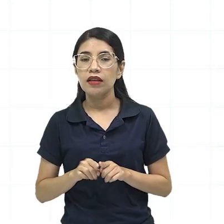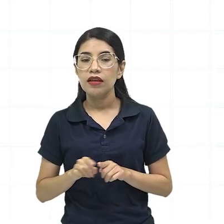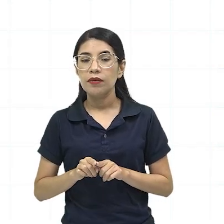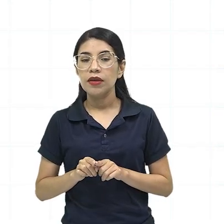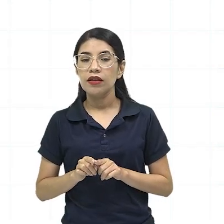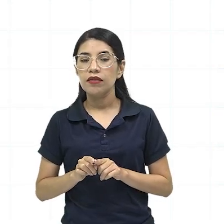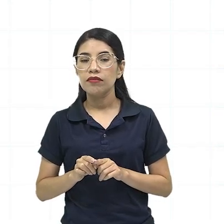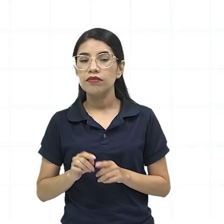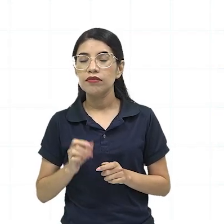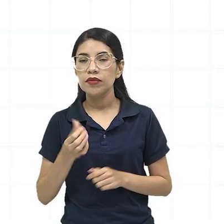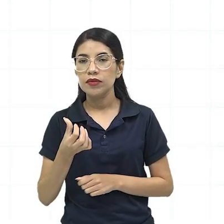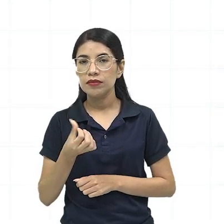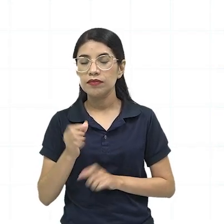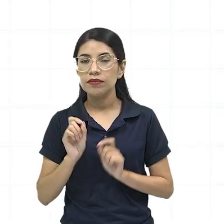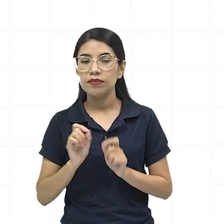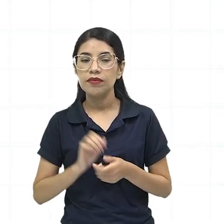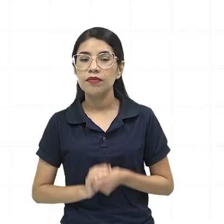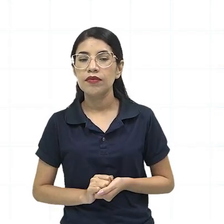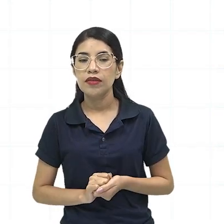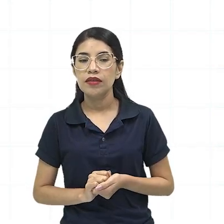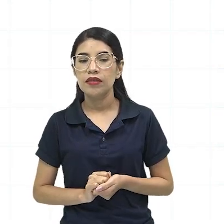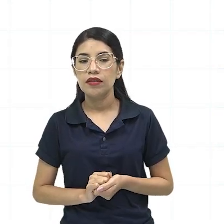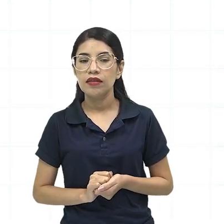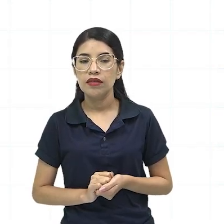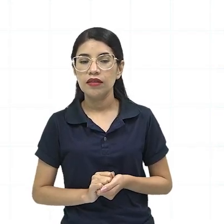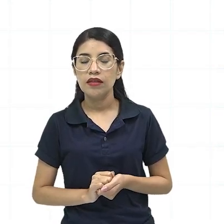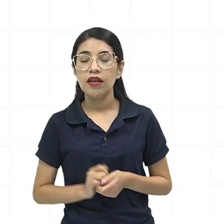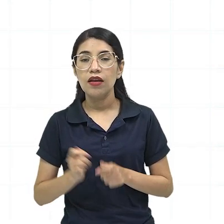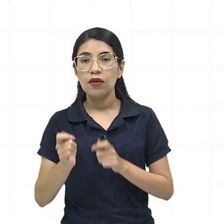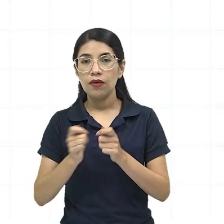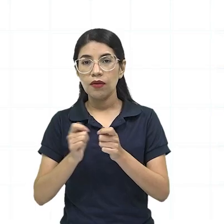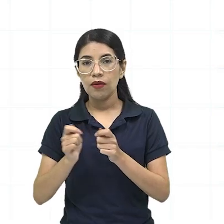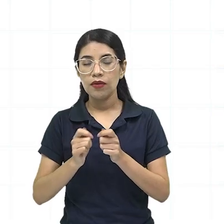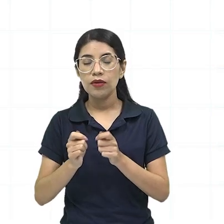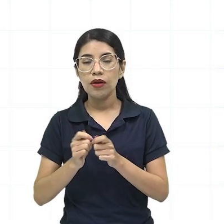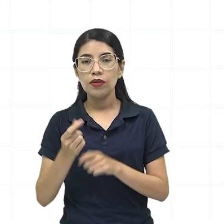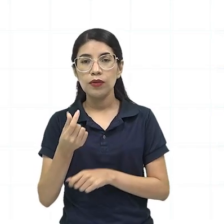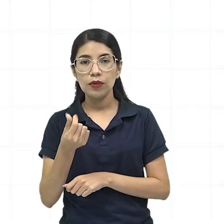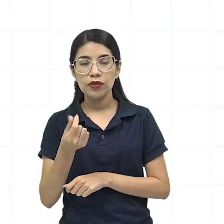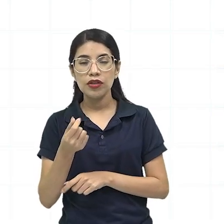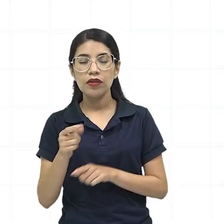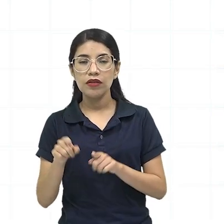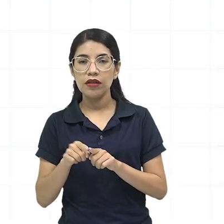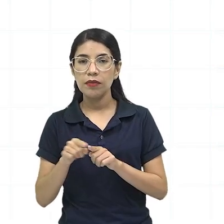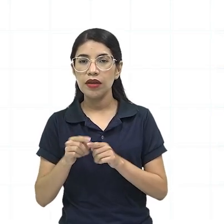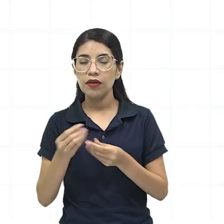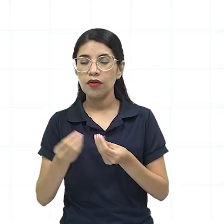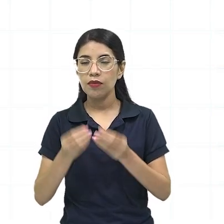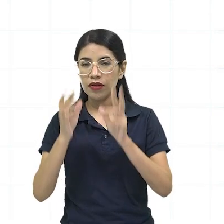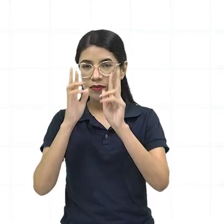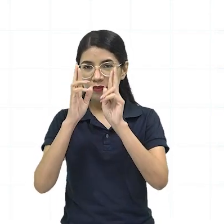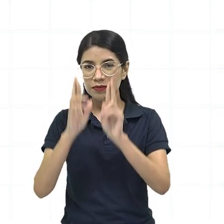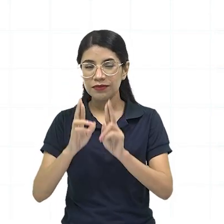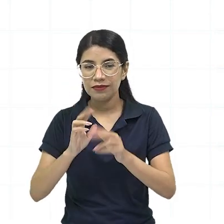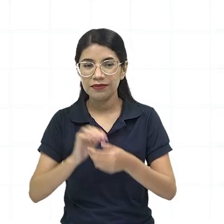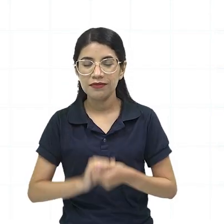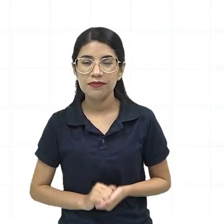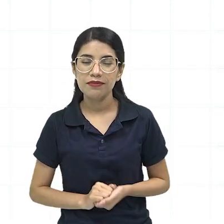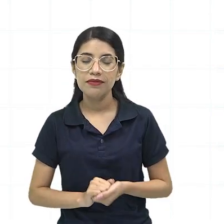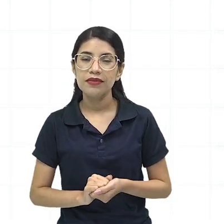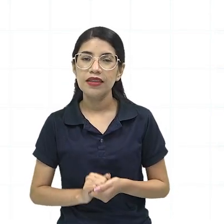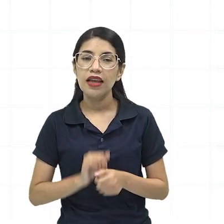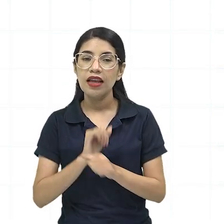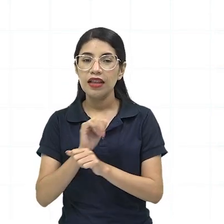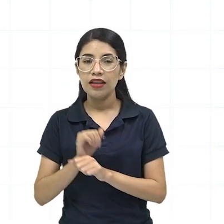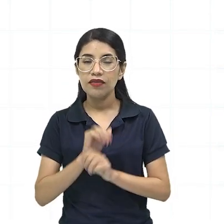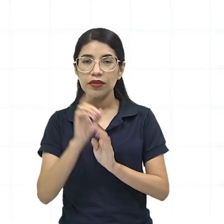seus conhecimentos. 6, gasta e controla seu dinheiro de maneira responsável. Na sequência,